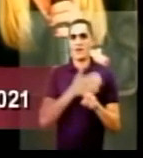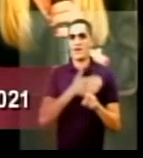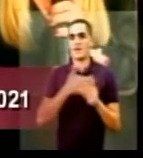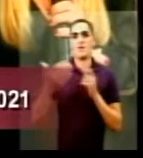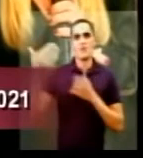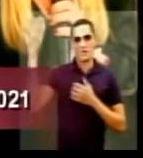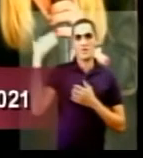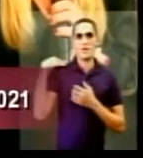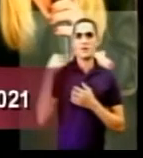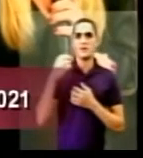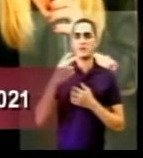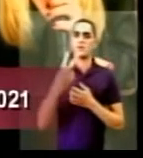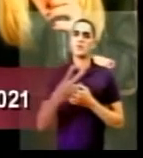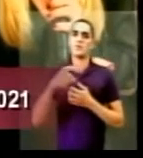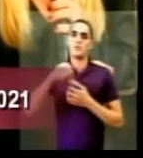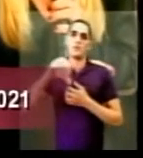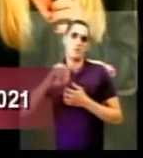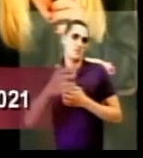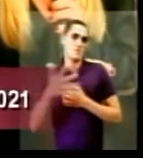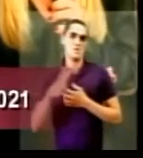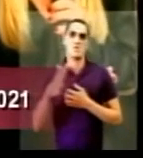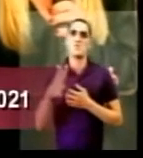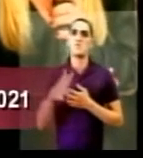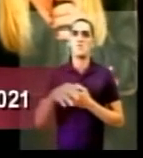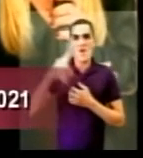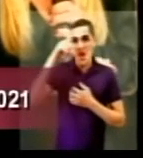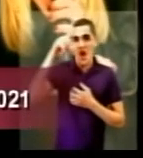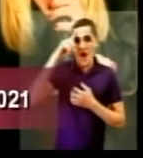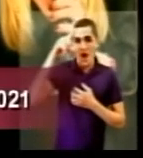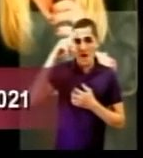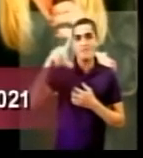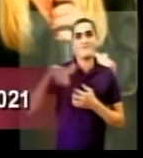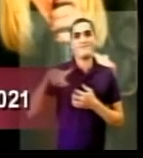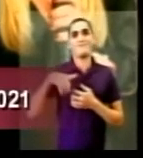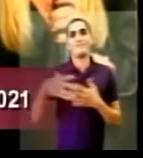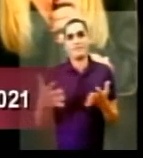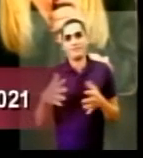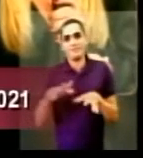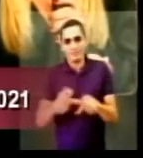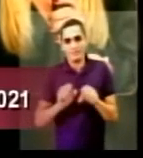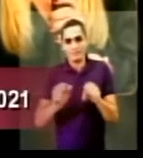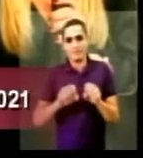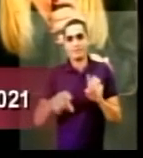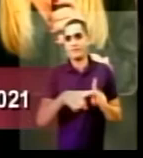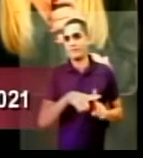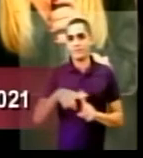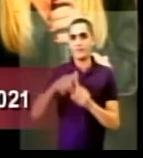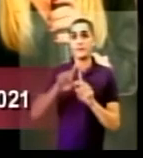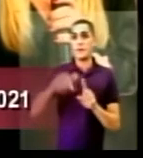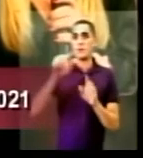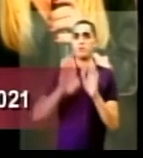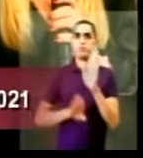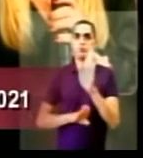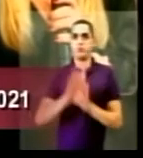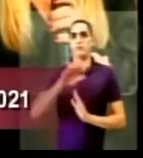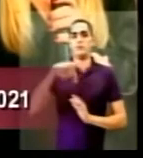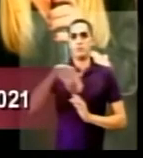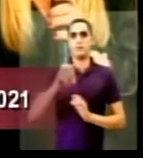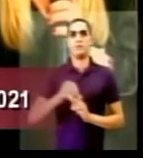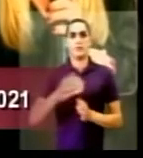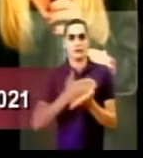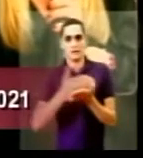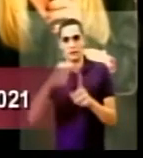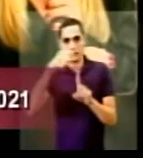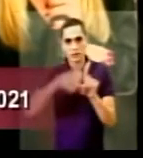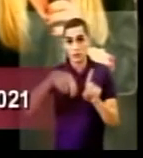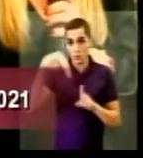média de 290, nessa média de casos por dia. Depois, ela chegou a cair para 70 casos no começo de novembro,